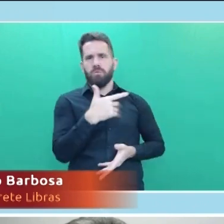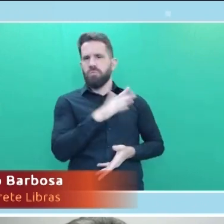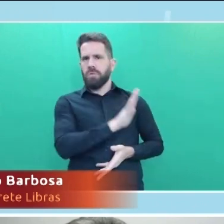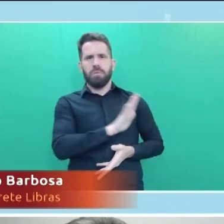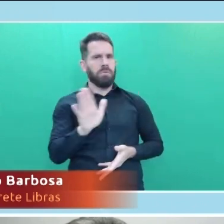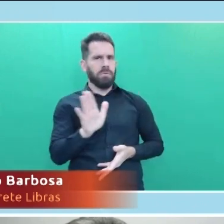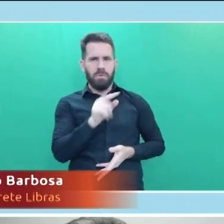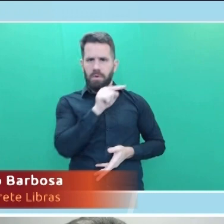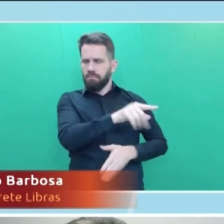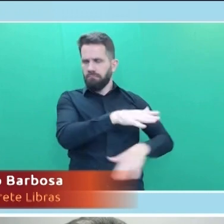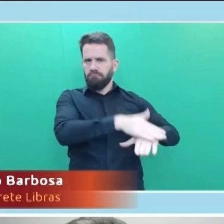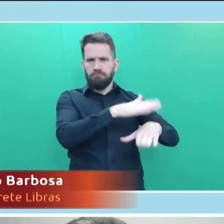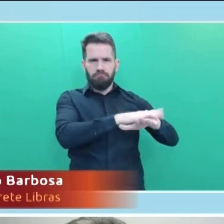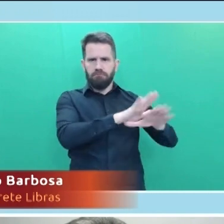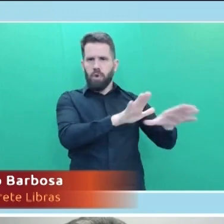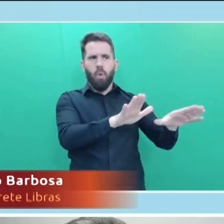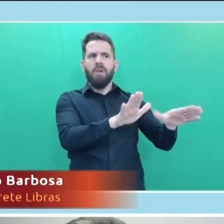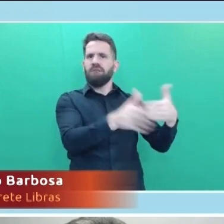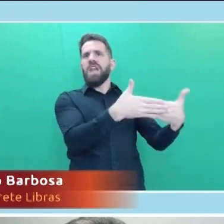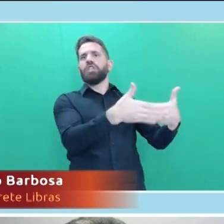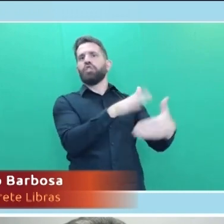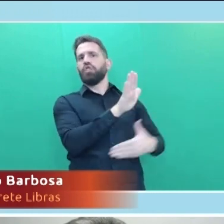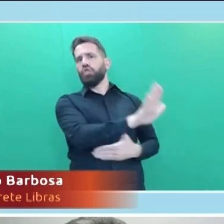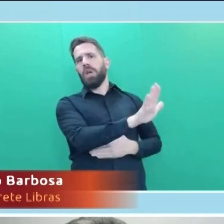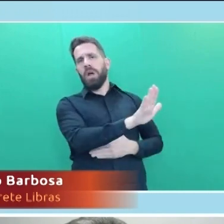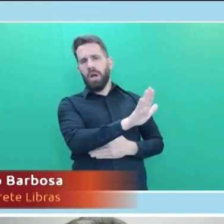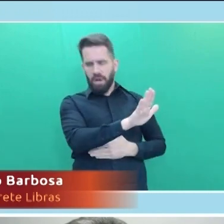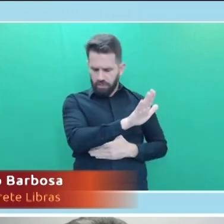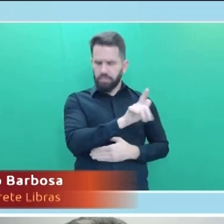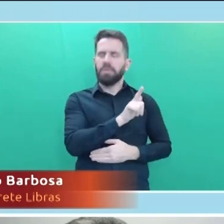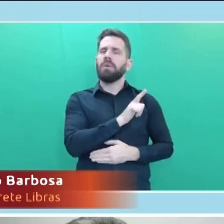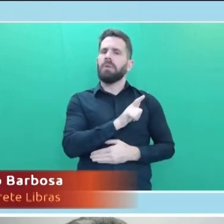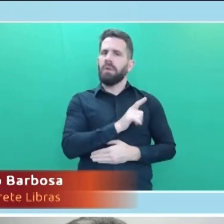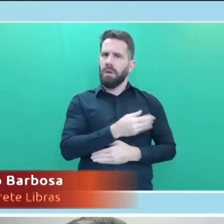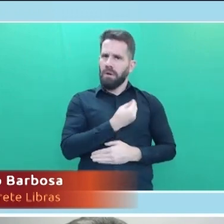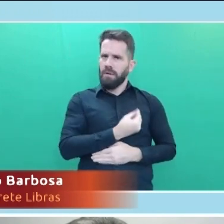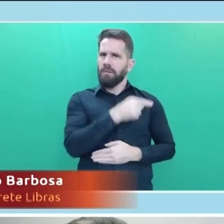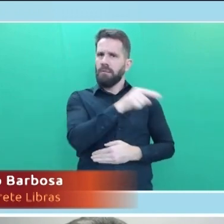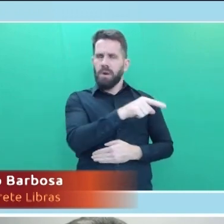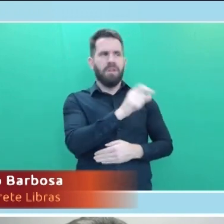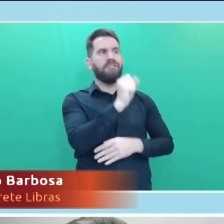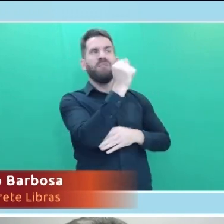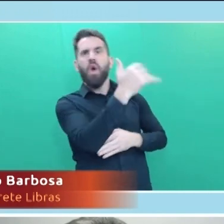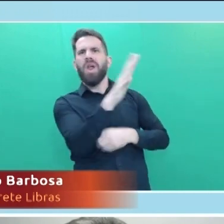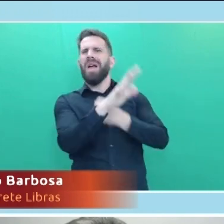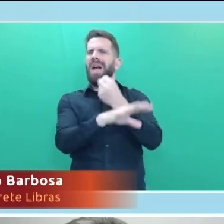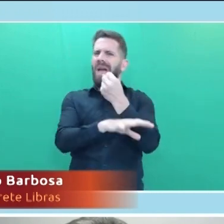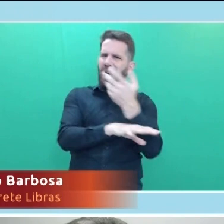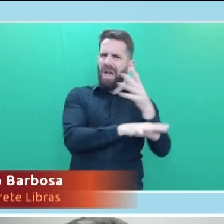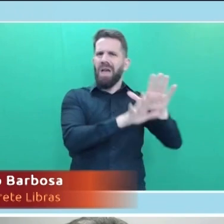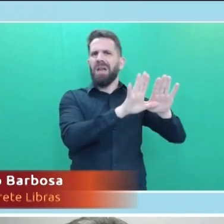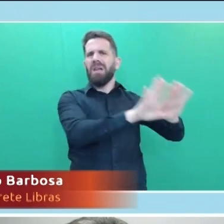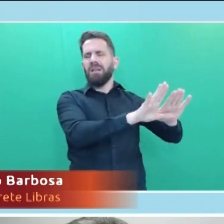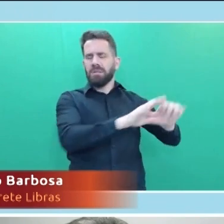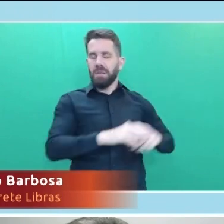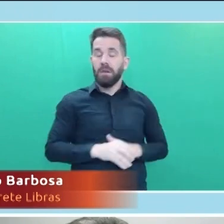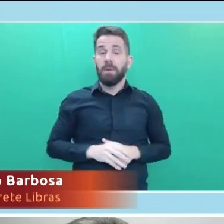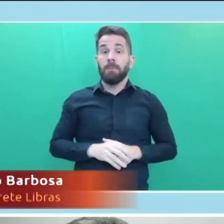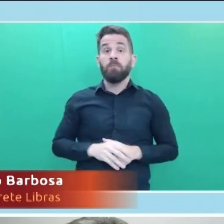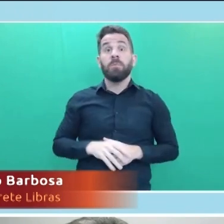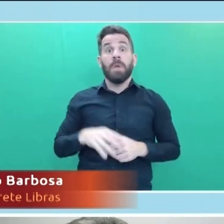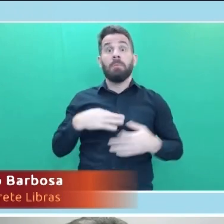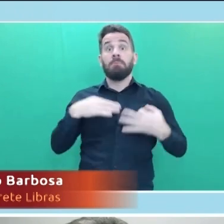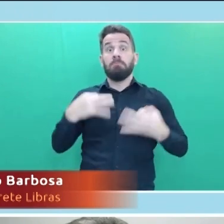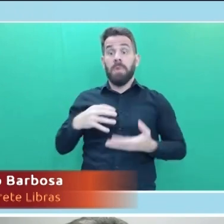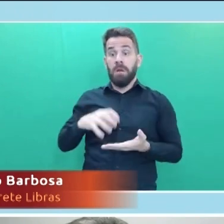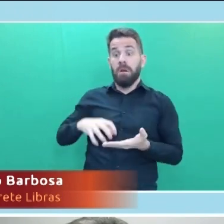morando num lugar lá, fechado, floresta, mas aquele que tem aldeia